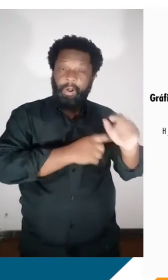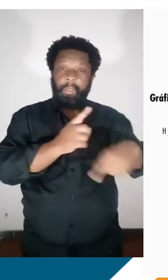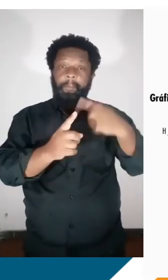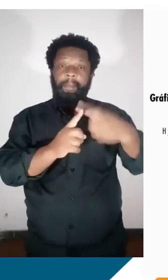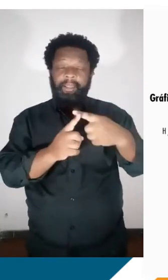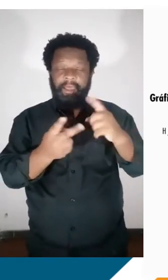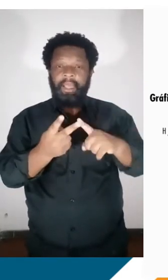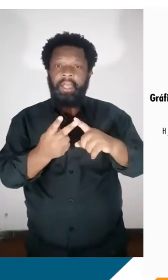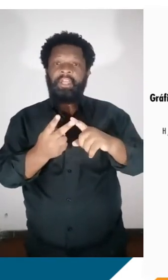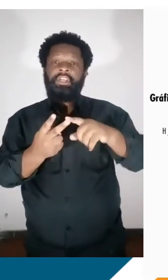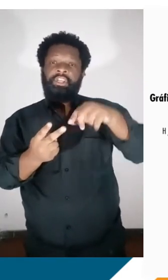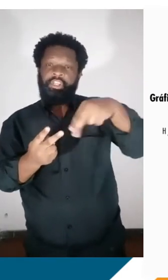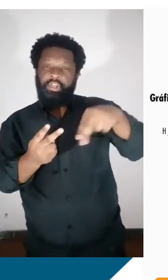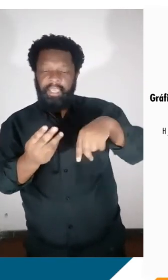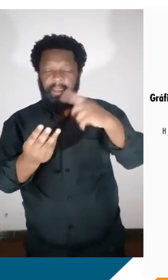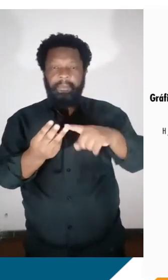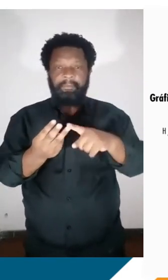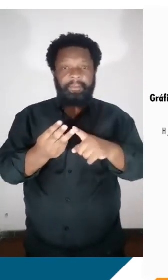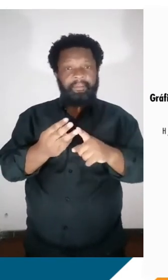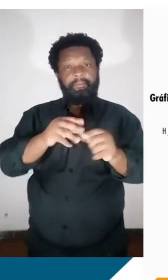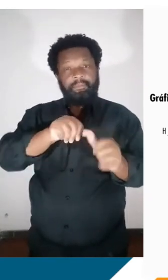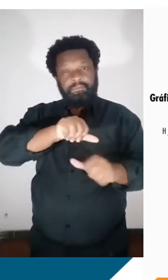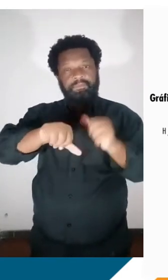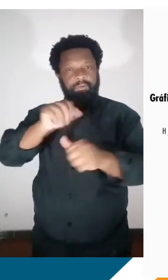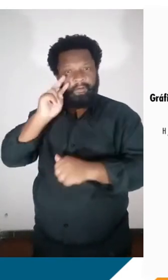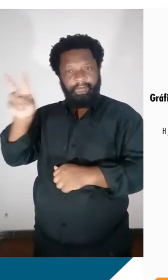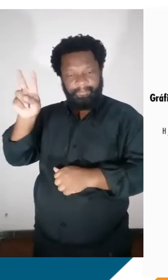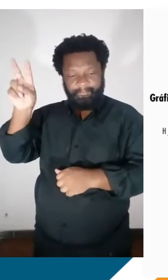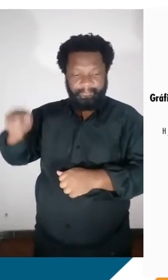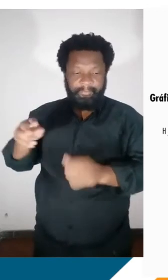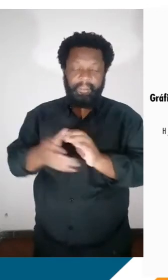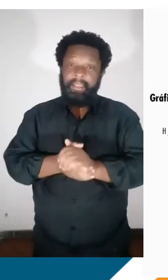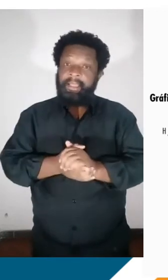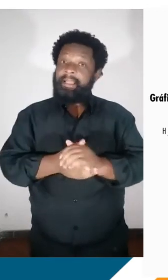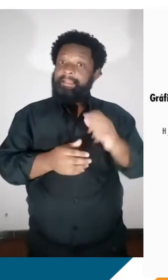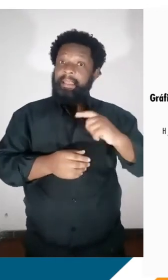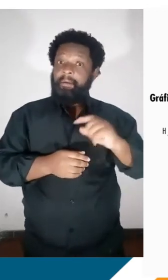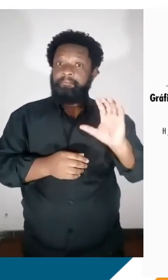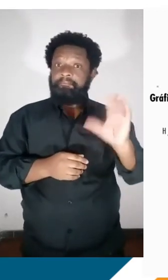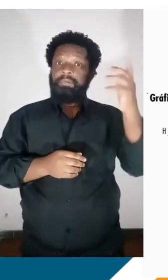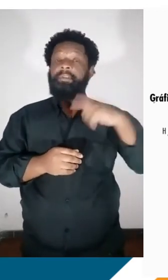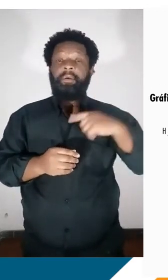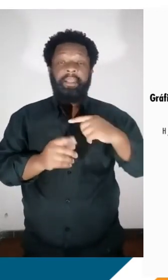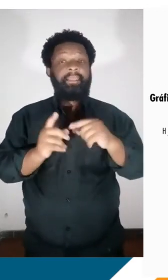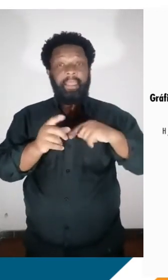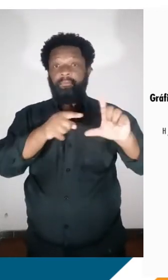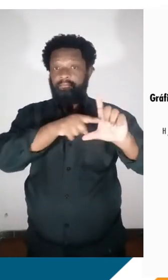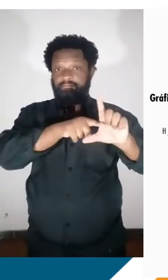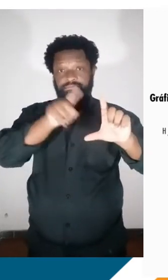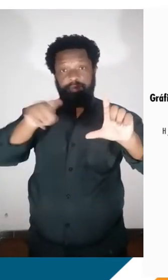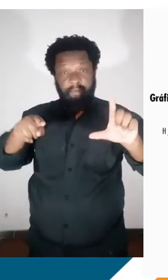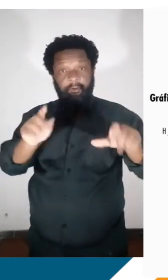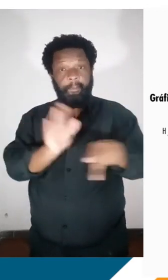dióxido de nitrogênio em dióxido de carbono em monóxido de nitrogênio. E essa reação tem o seu gráfico de